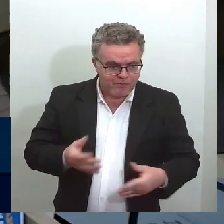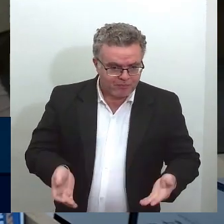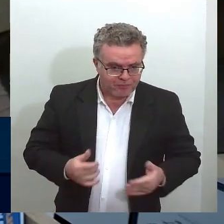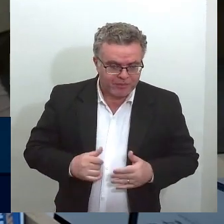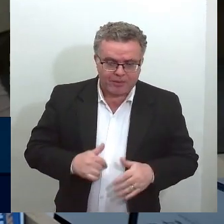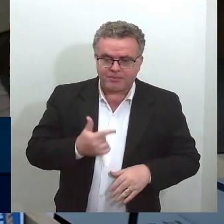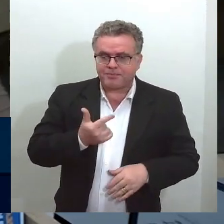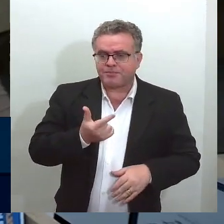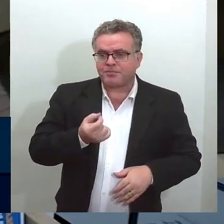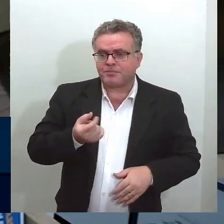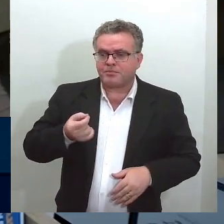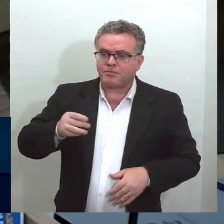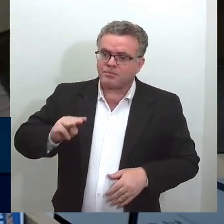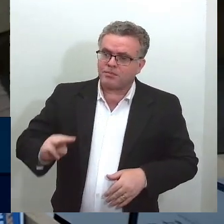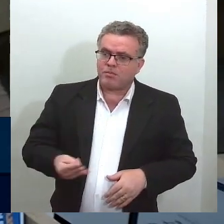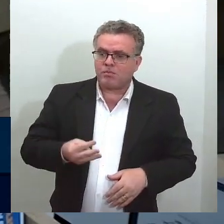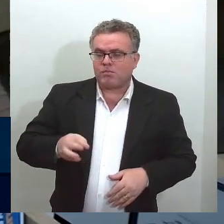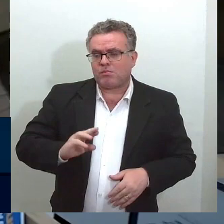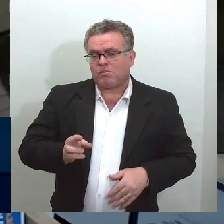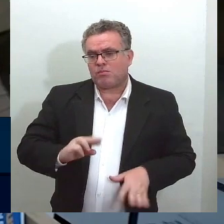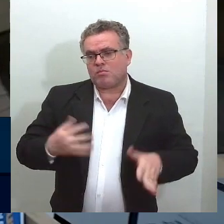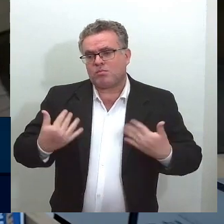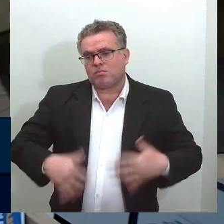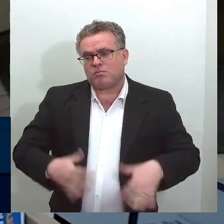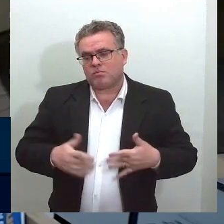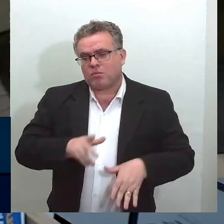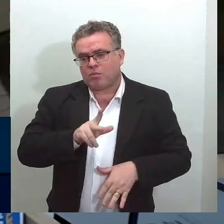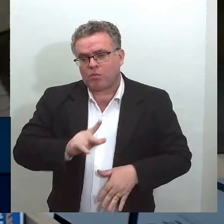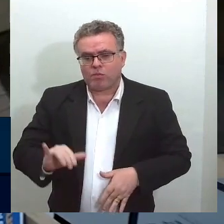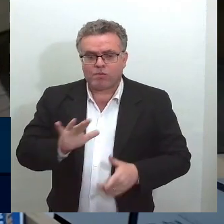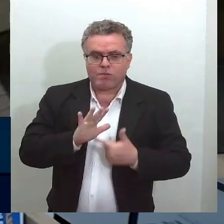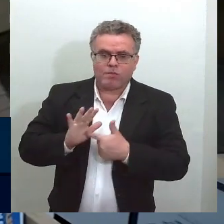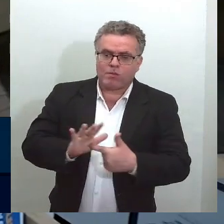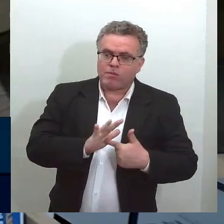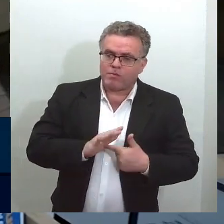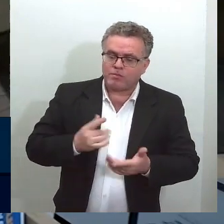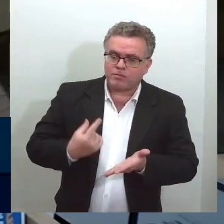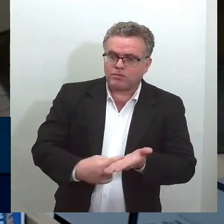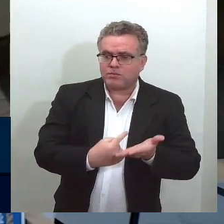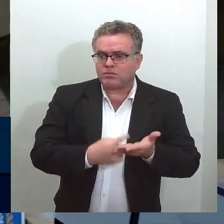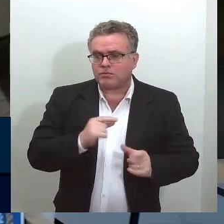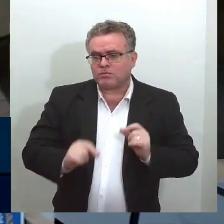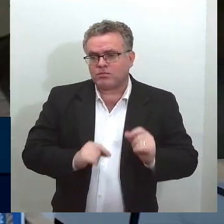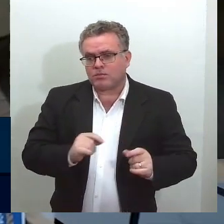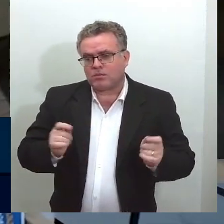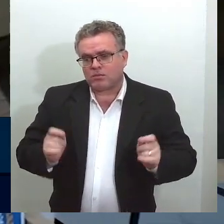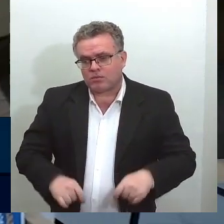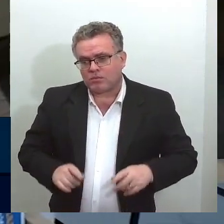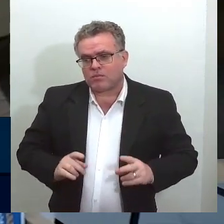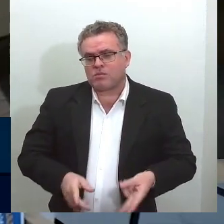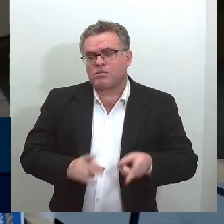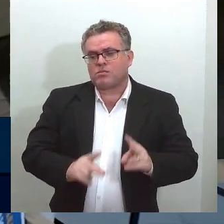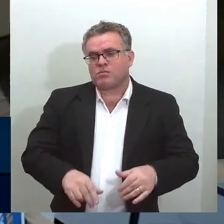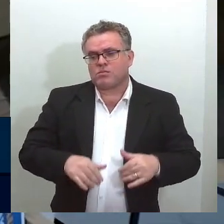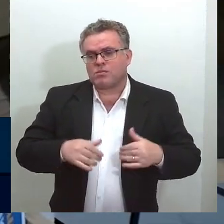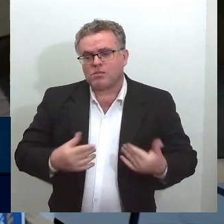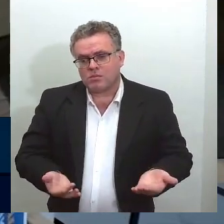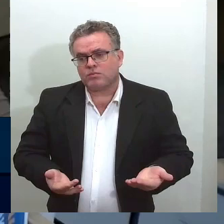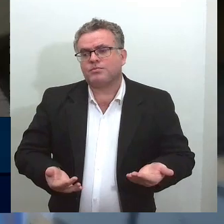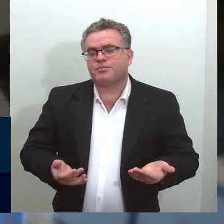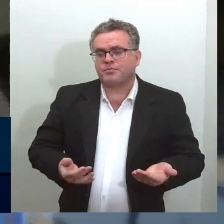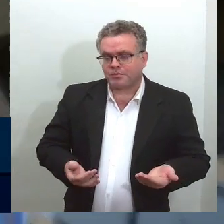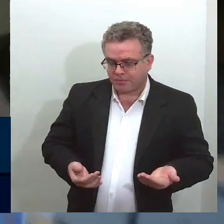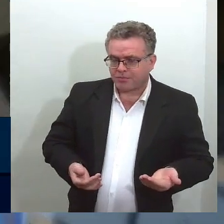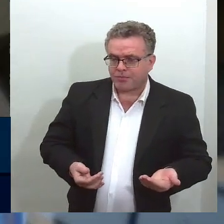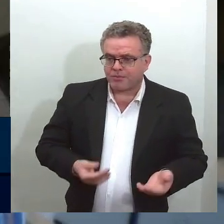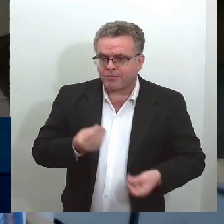vai, é o pedreiro, é o carpinteiro, é a mão de obra, isso é a borracharia, é o posto de gasolina, é a loja de material de construção, enfim, é